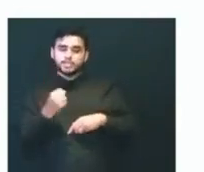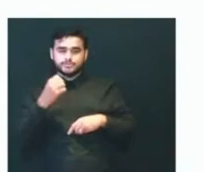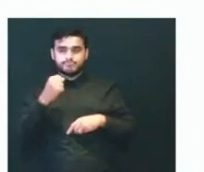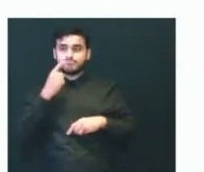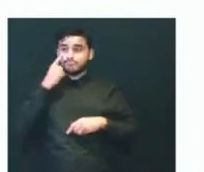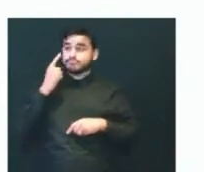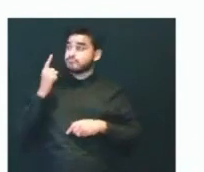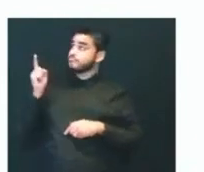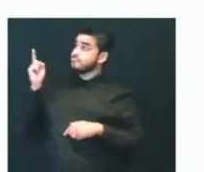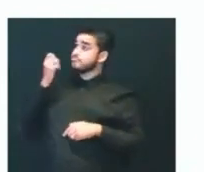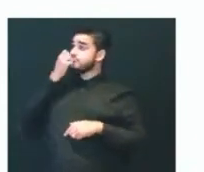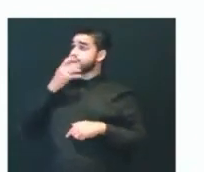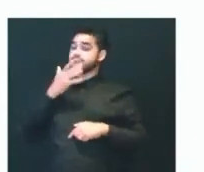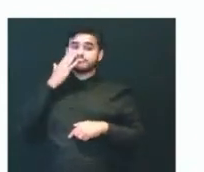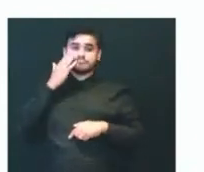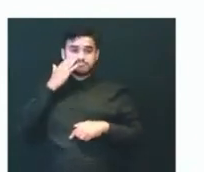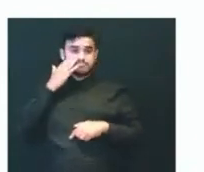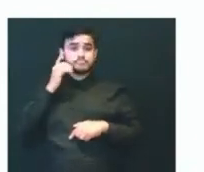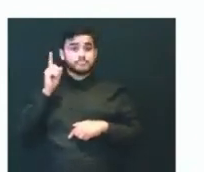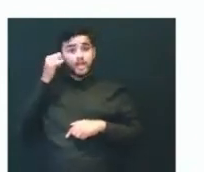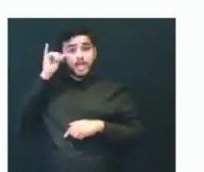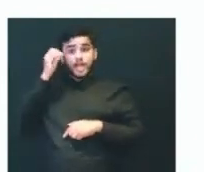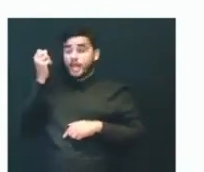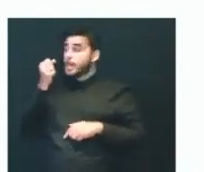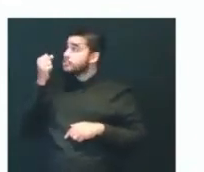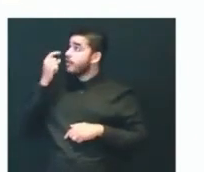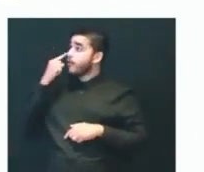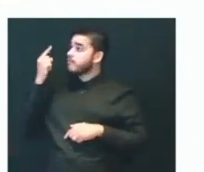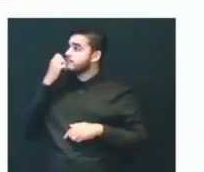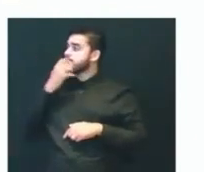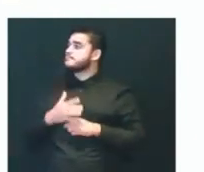que já melhora a ingestão dessa refeição.